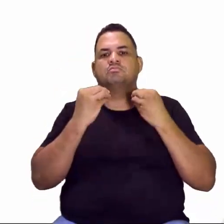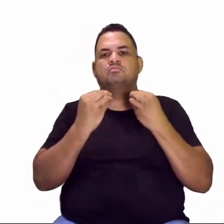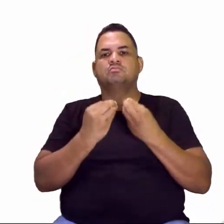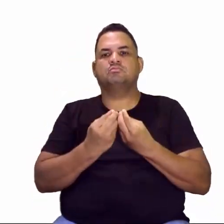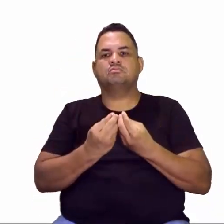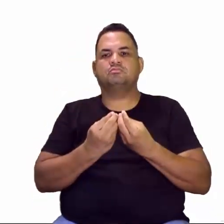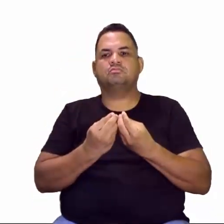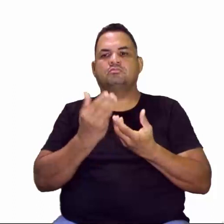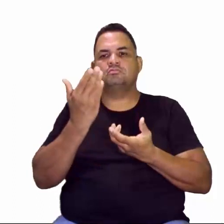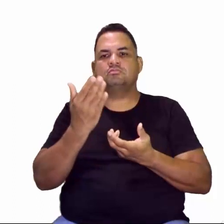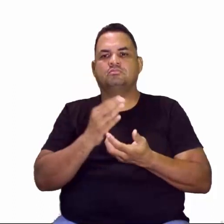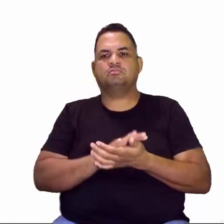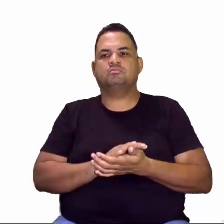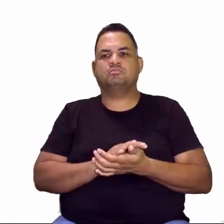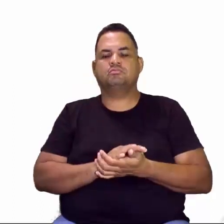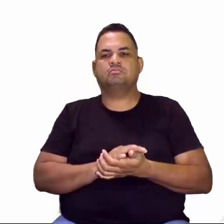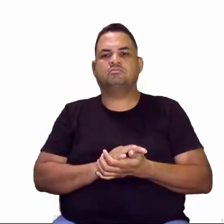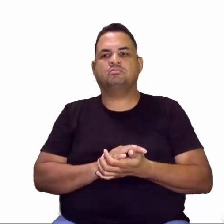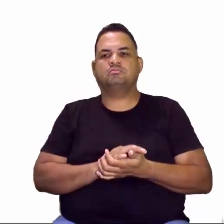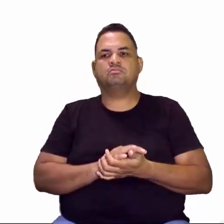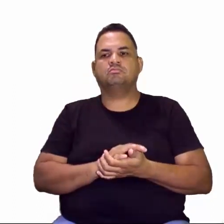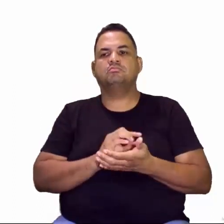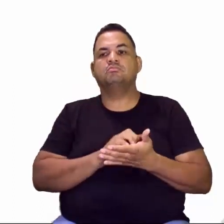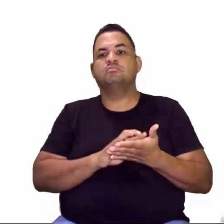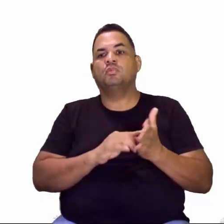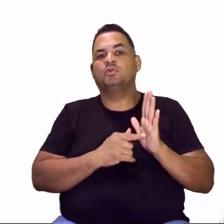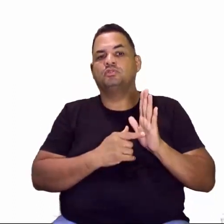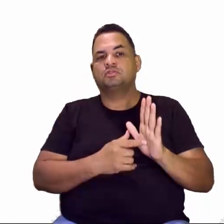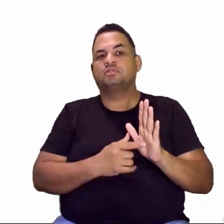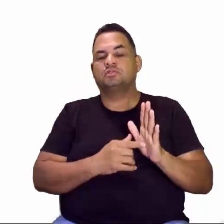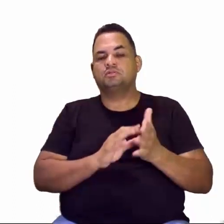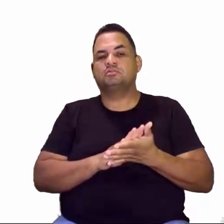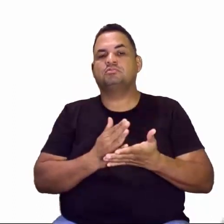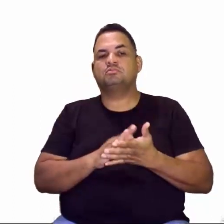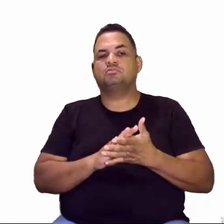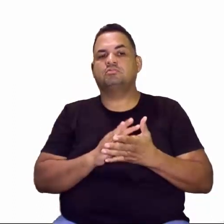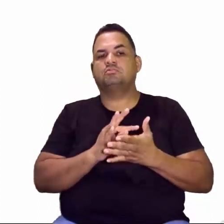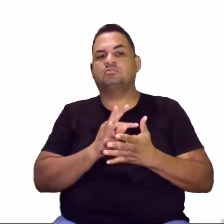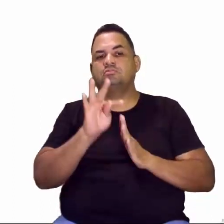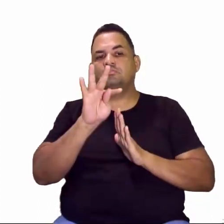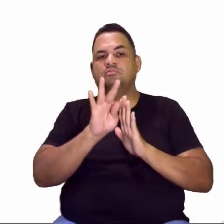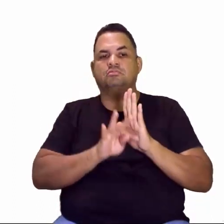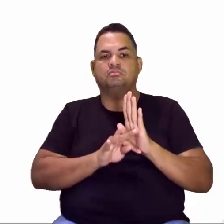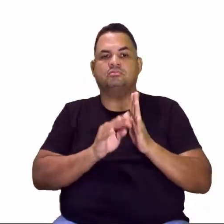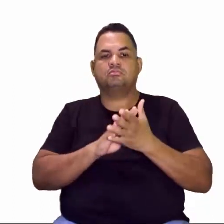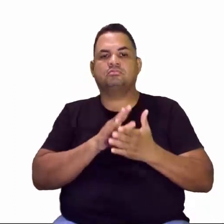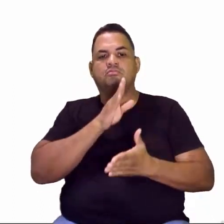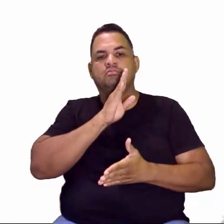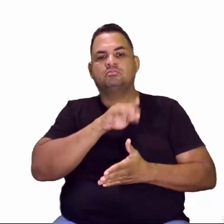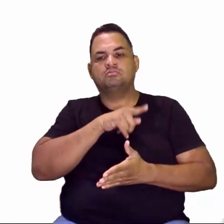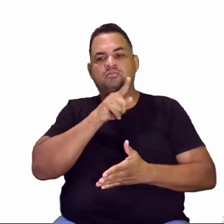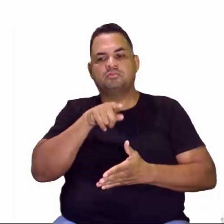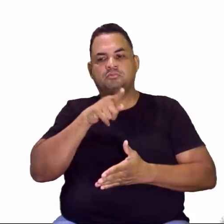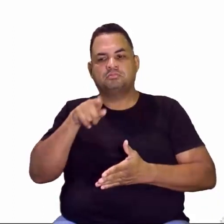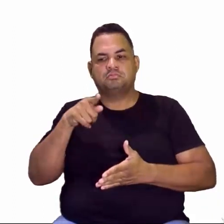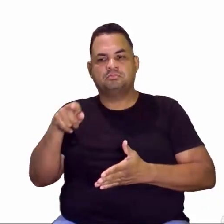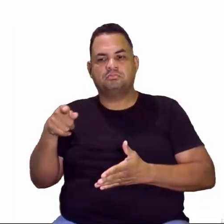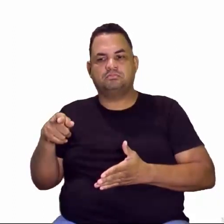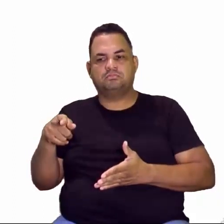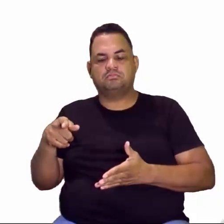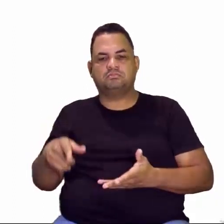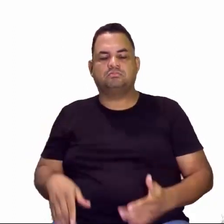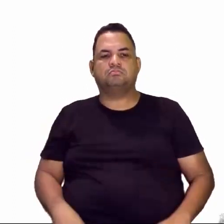representativas das substâncias destacadas no texto anterior são respectivamente,